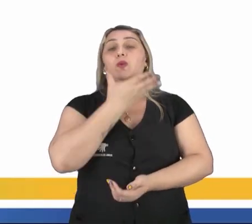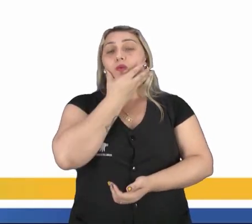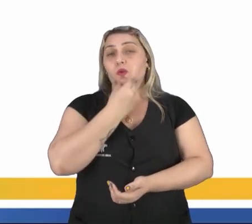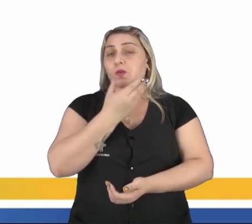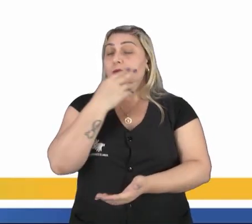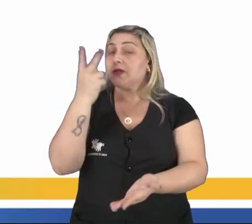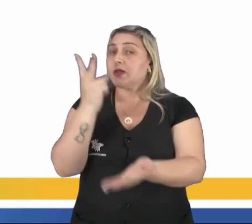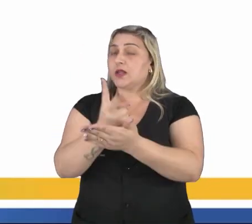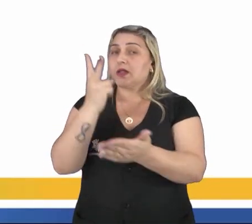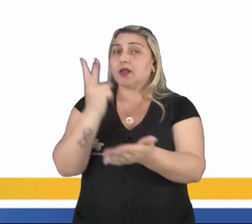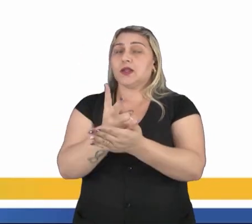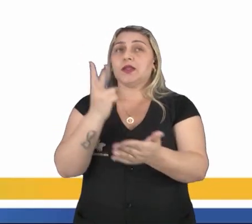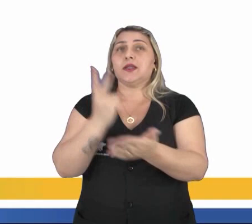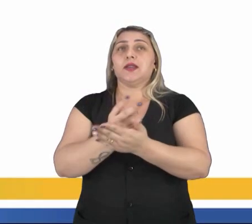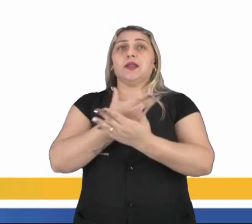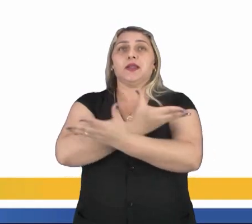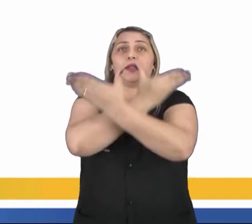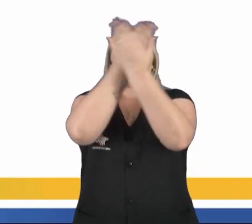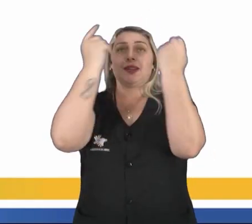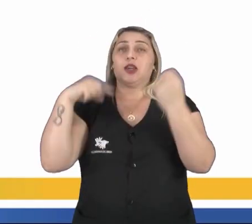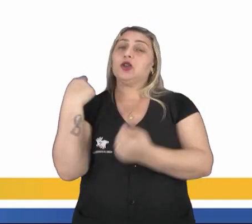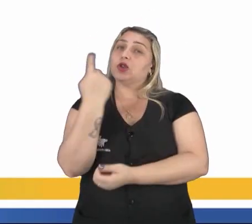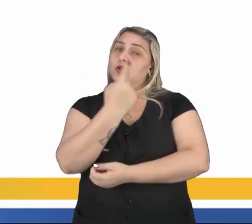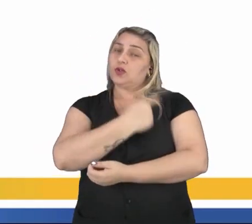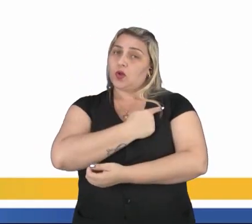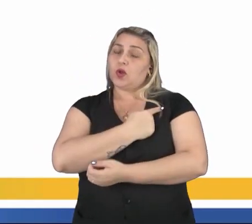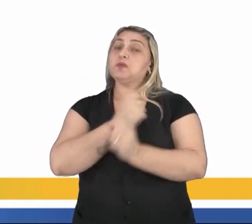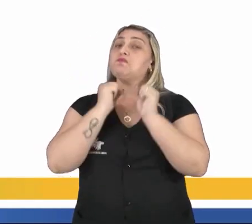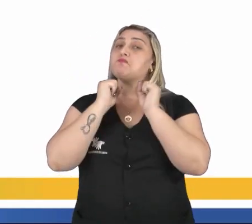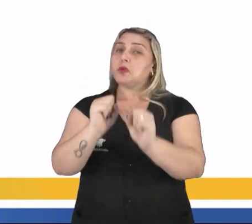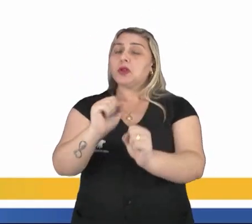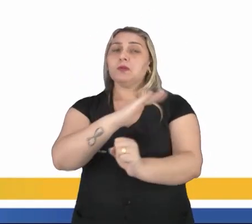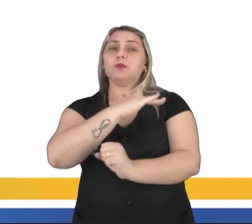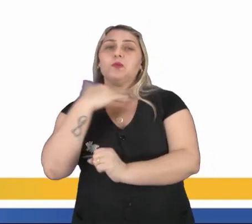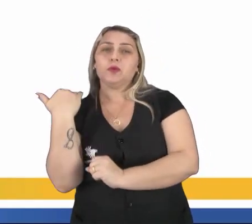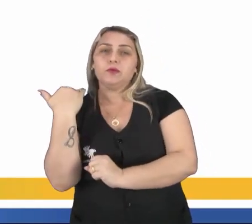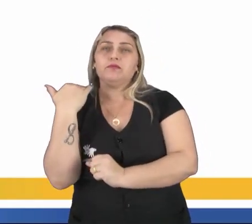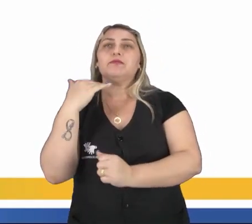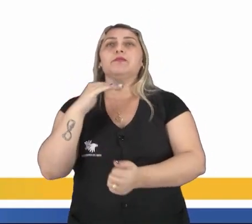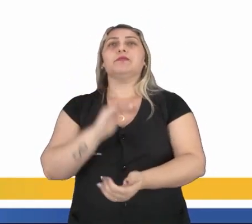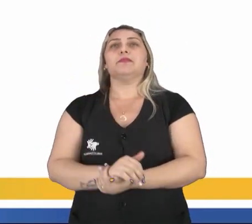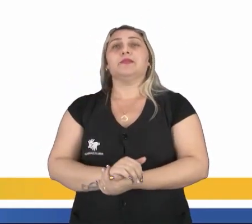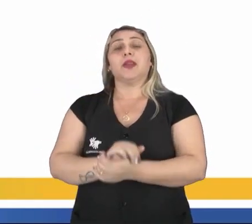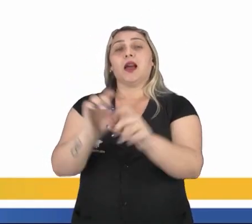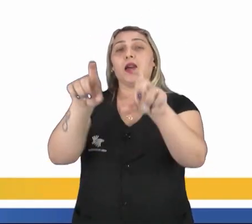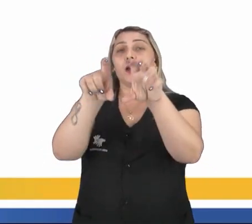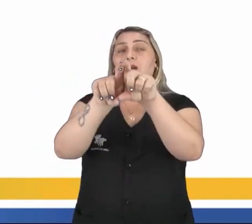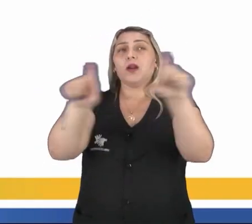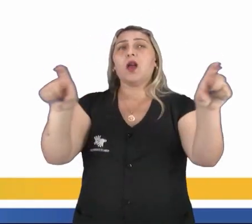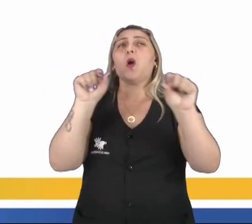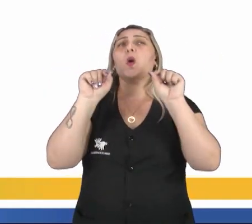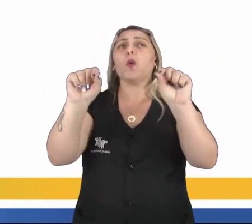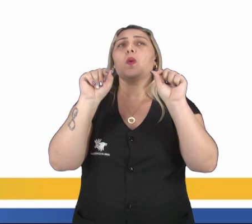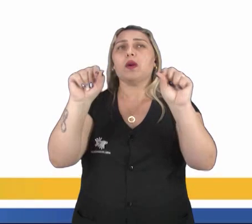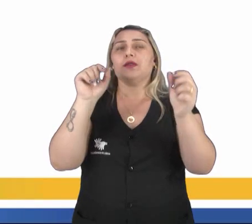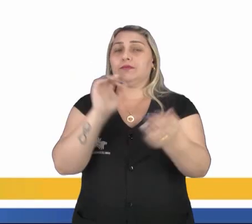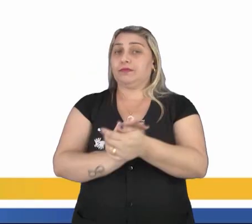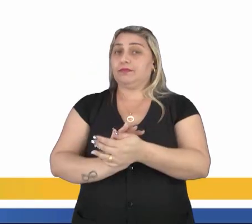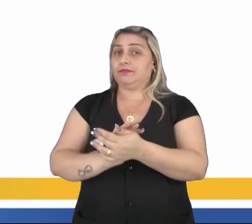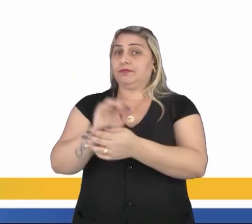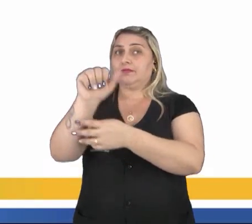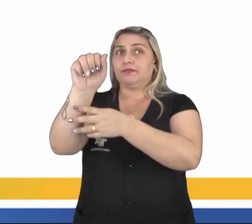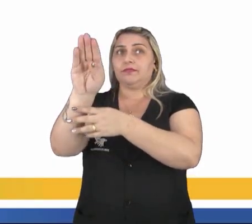homens sempre se esquecem de que somos todos mortais. A oração destacada é o quê? E